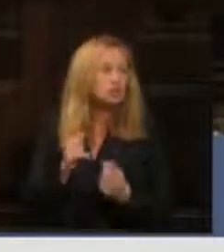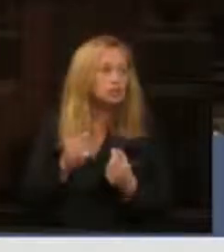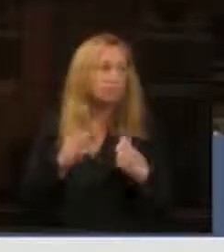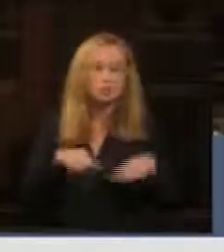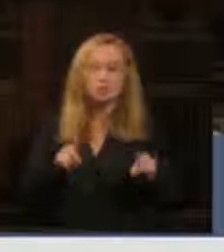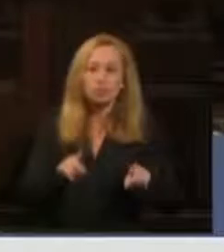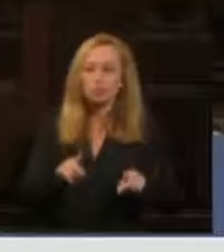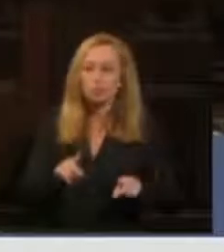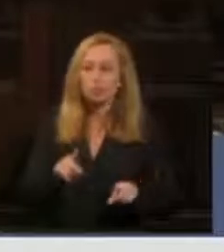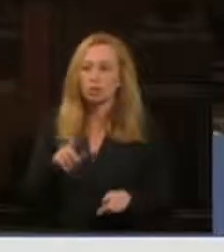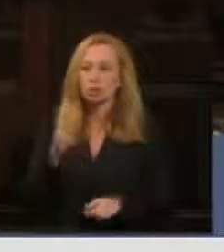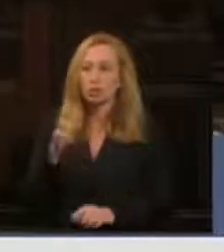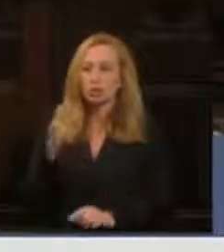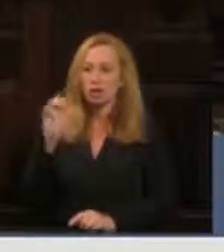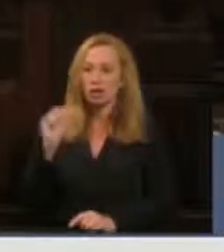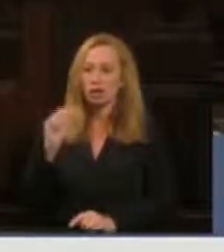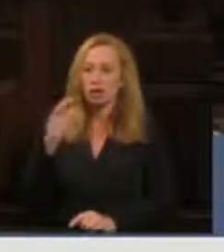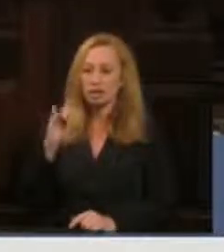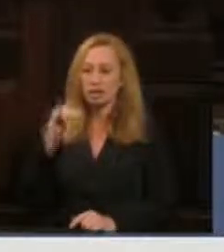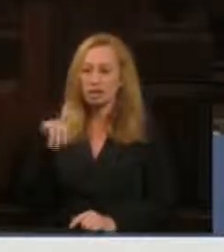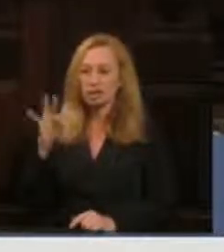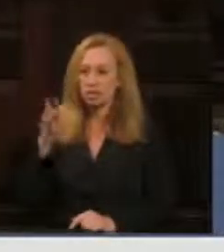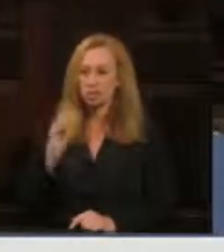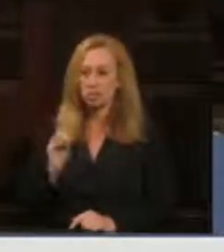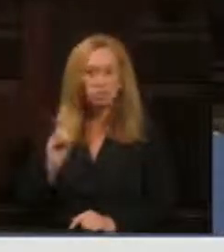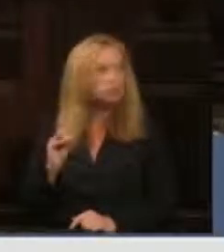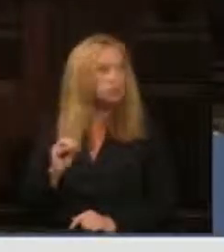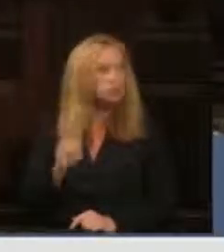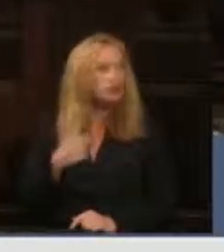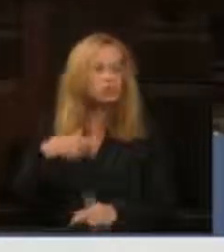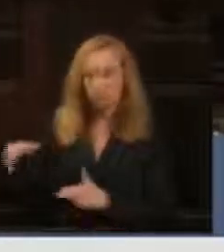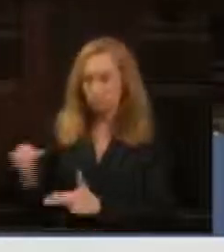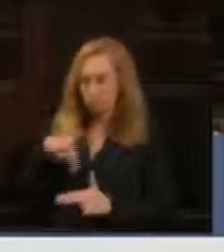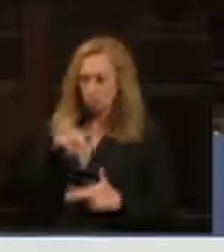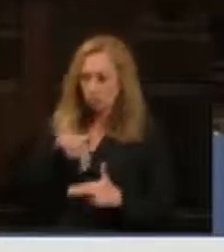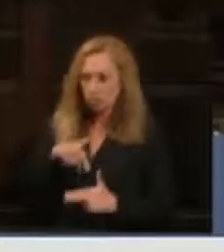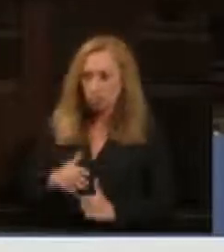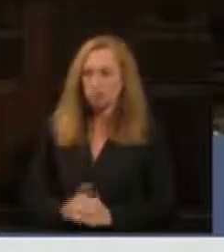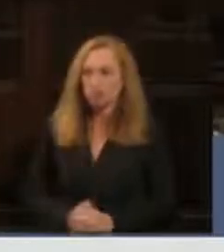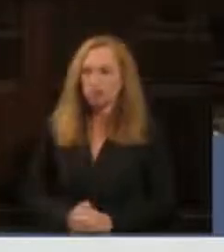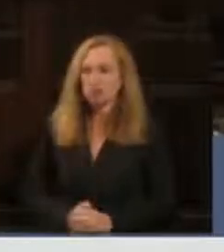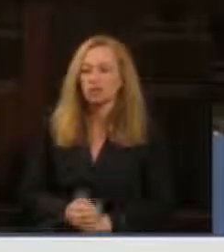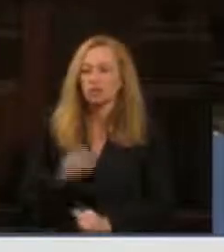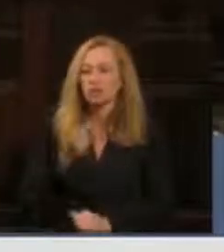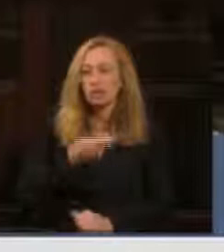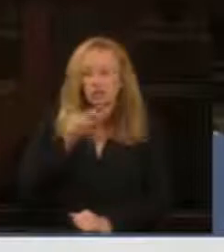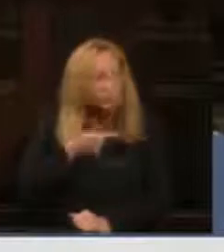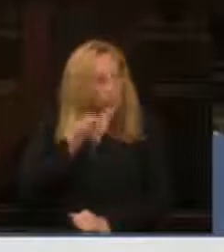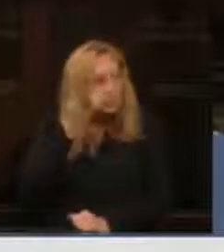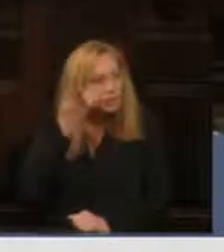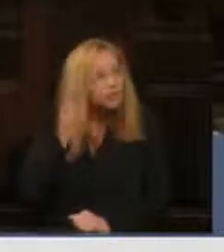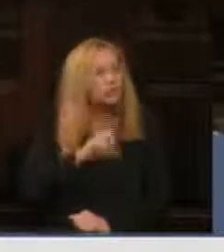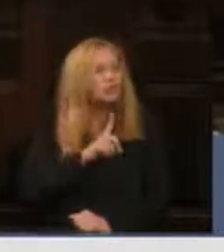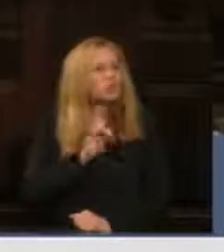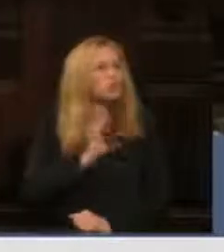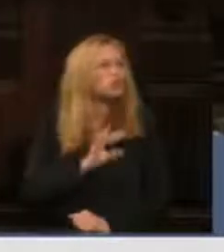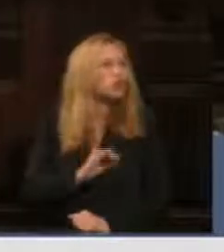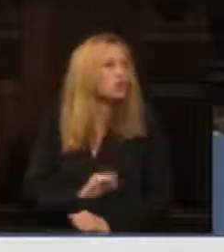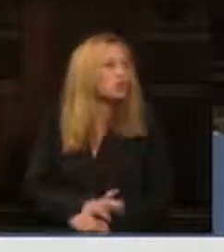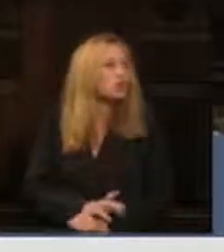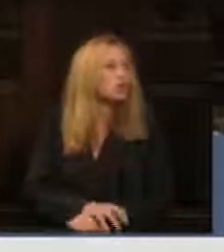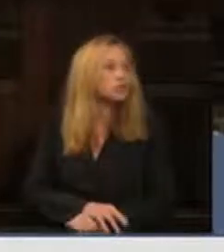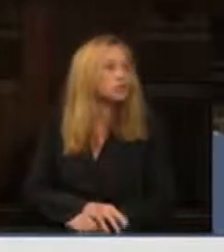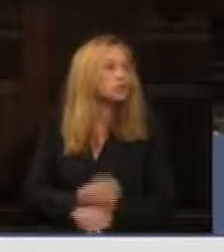março, dia de combate ao racismo. E eu subo essa tribuna para falar não só